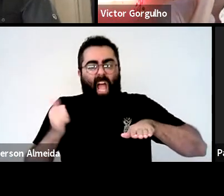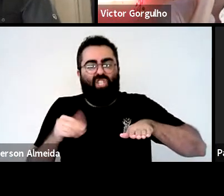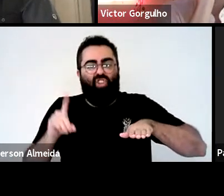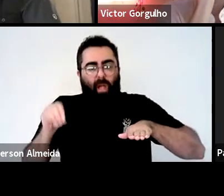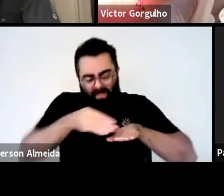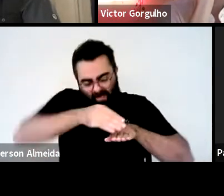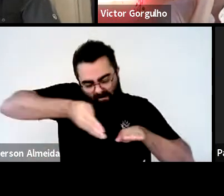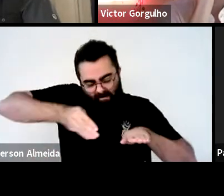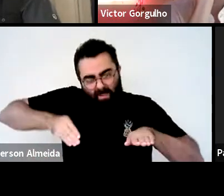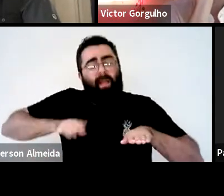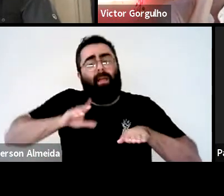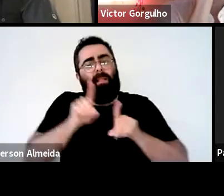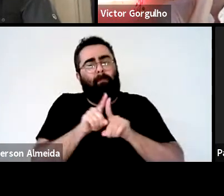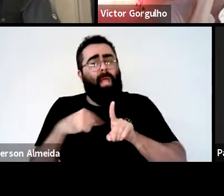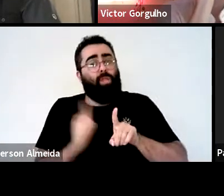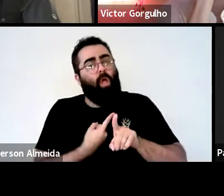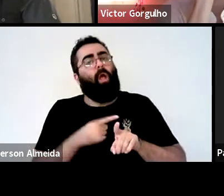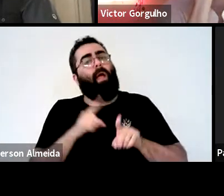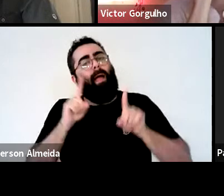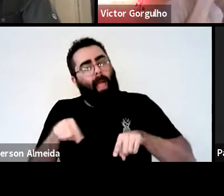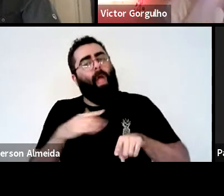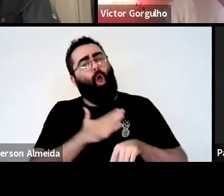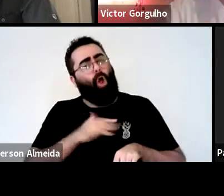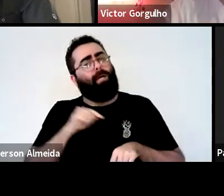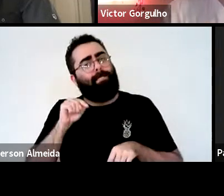do incerto. E talvez seja essa